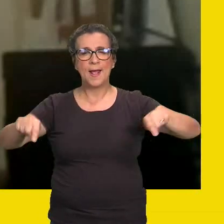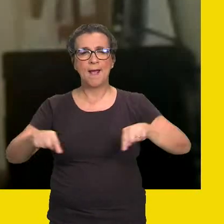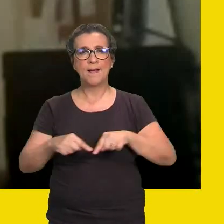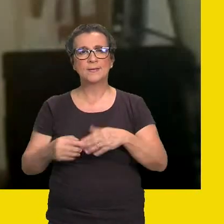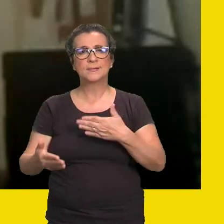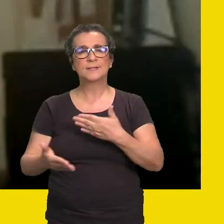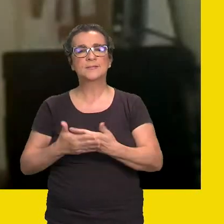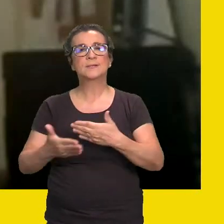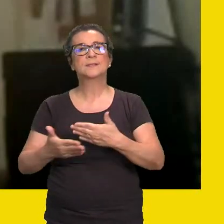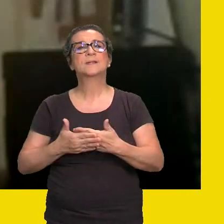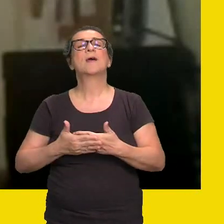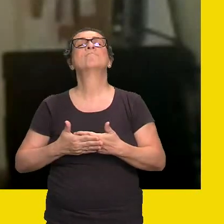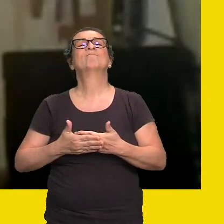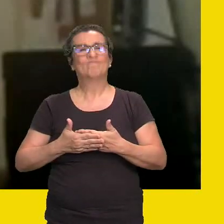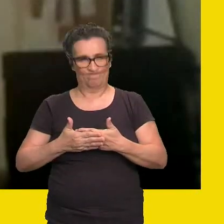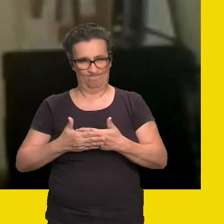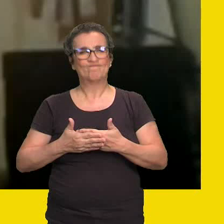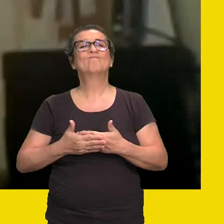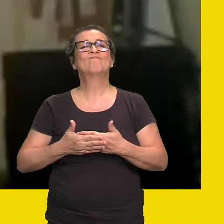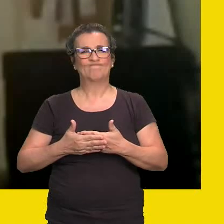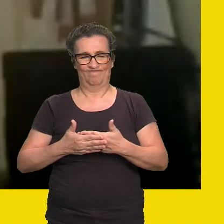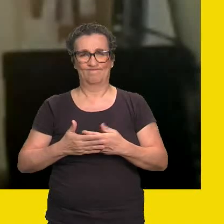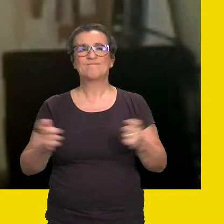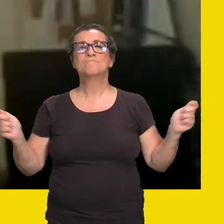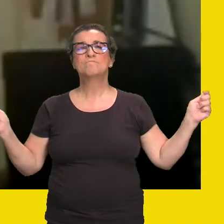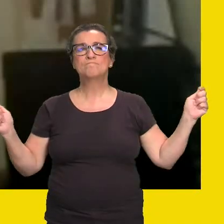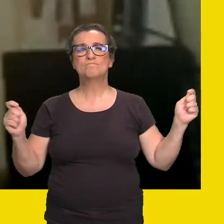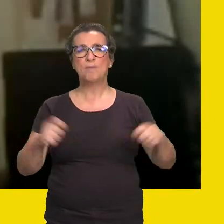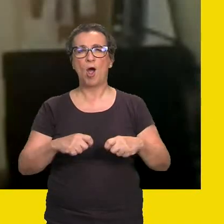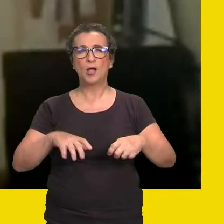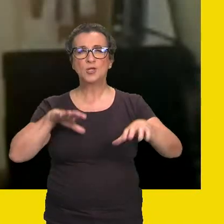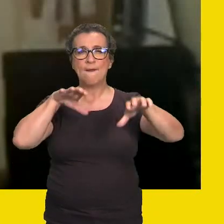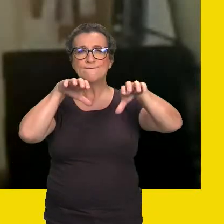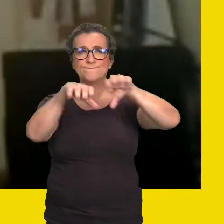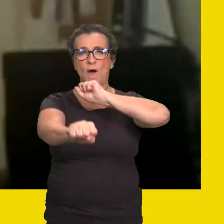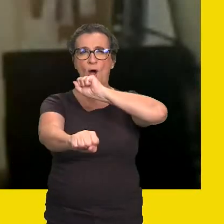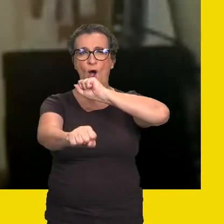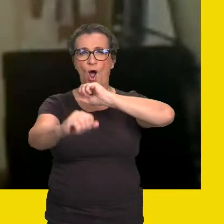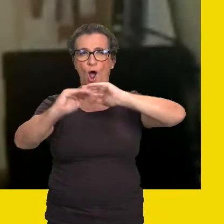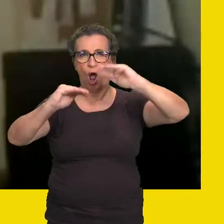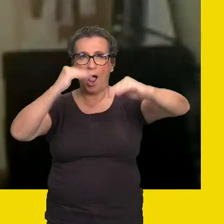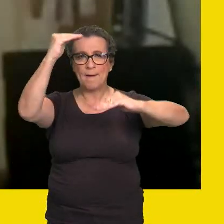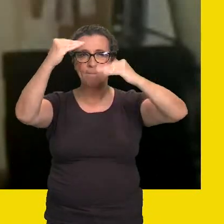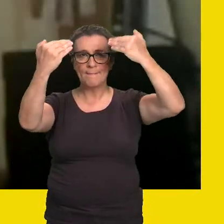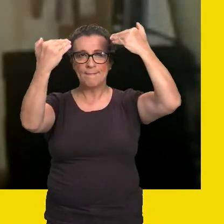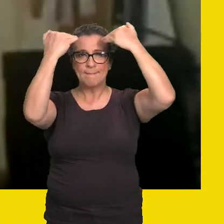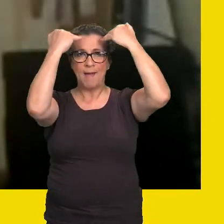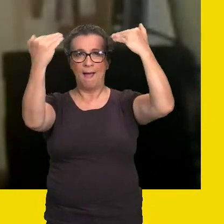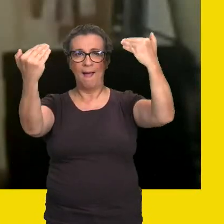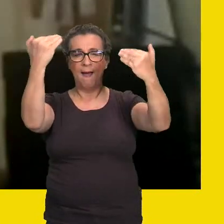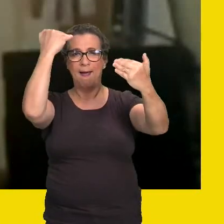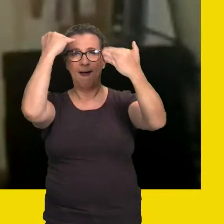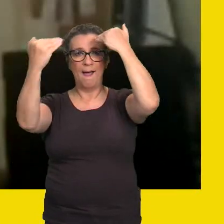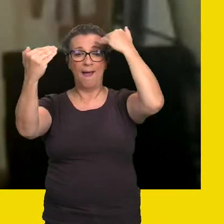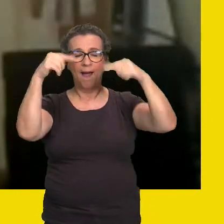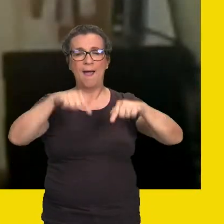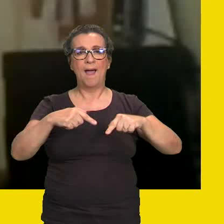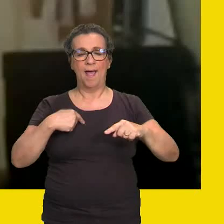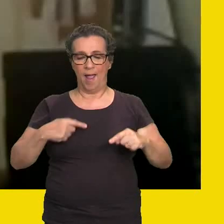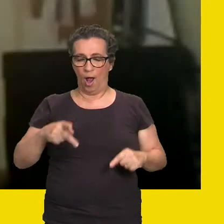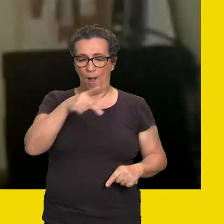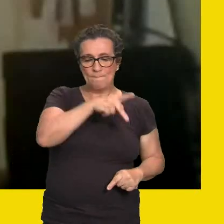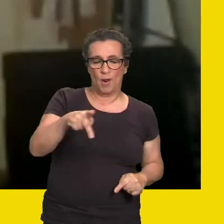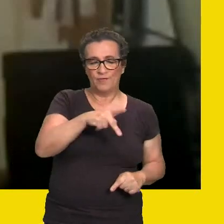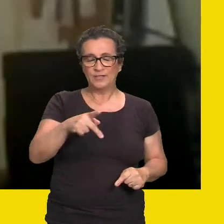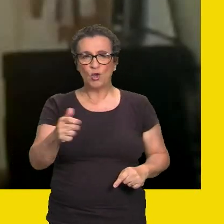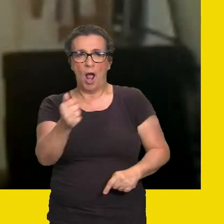estão sujeitas à performatividade. Esses textos, eles performam, o professor e o aluno